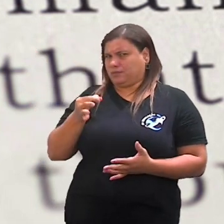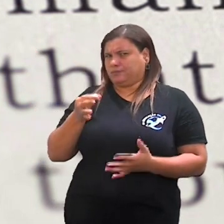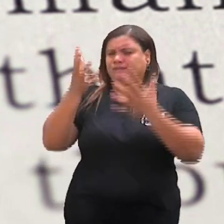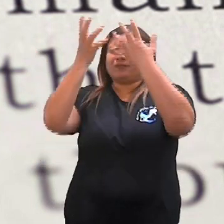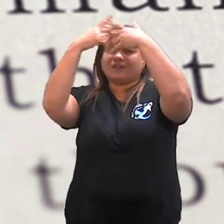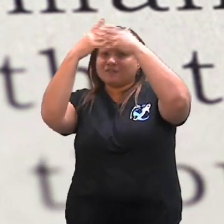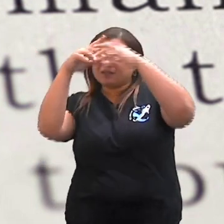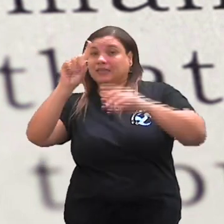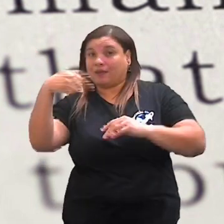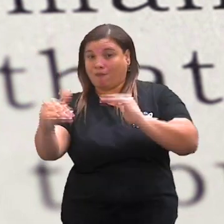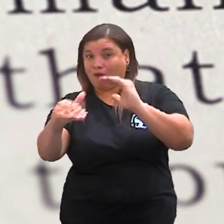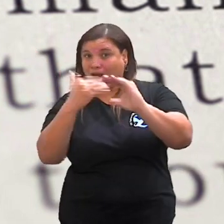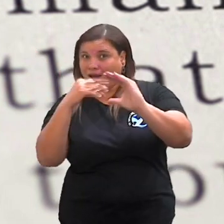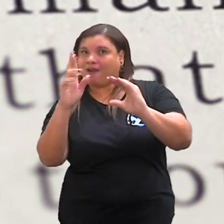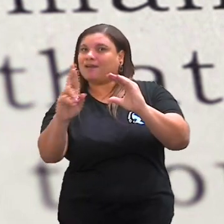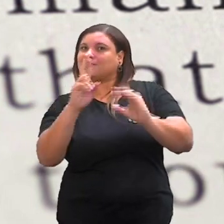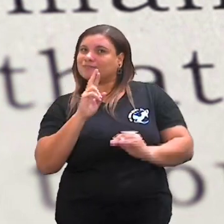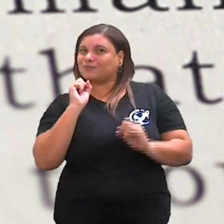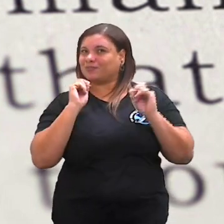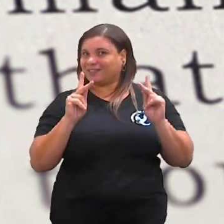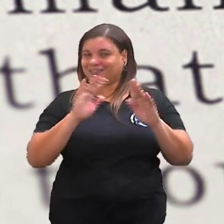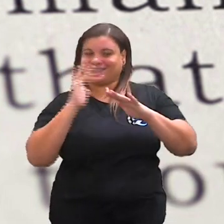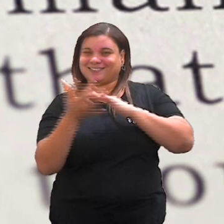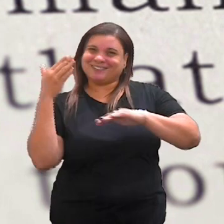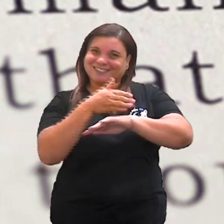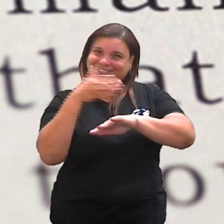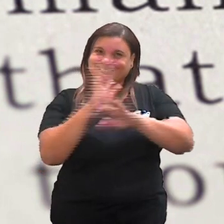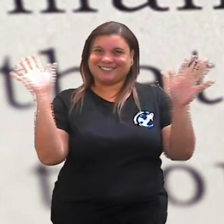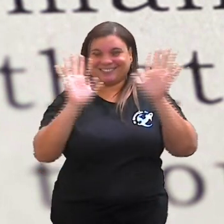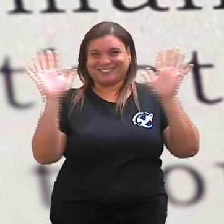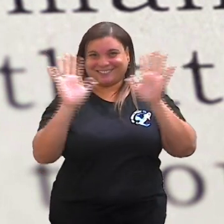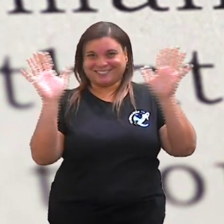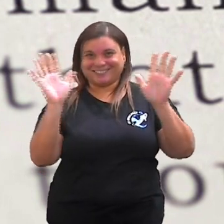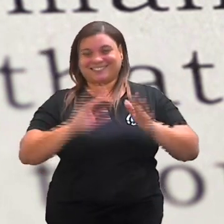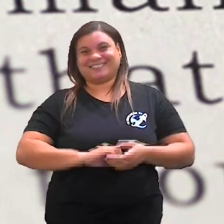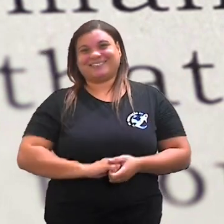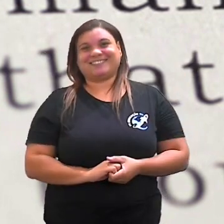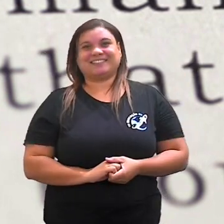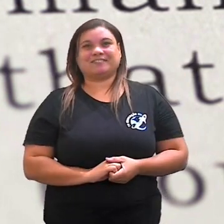mensagem para nós, acessando as nossas redes. Até a próxima, pessoal!